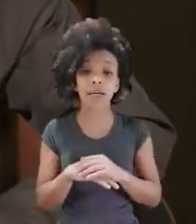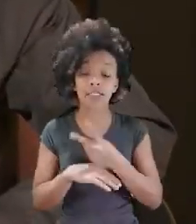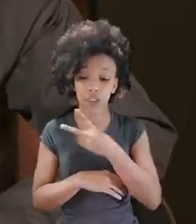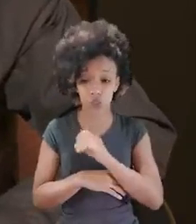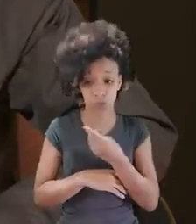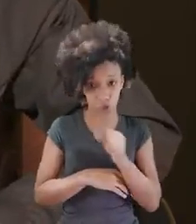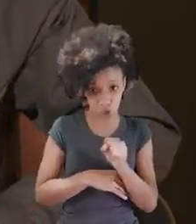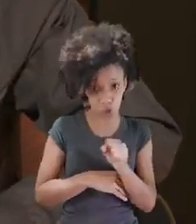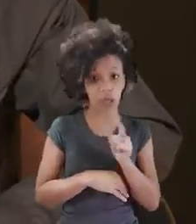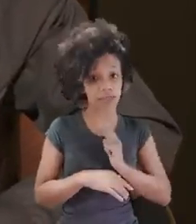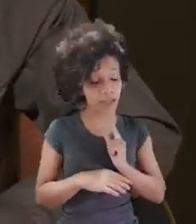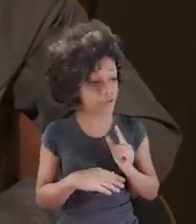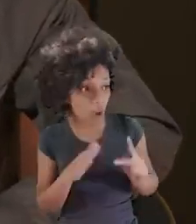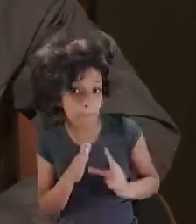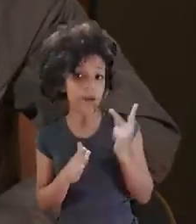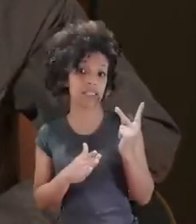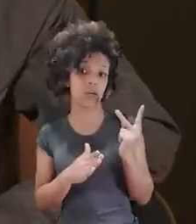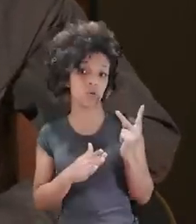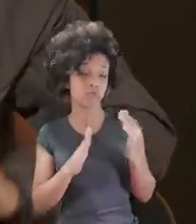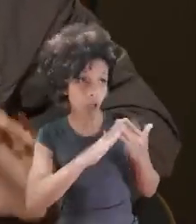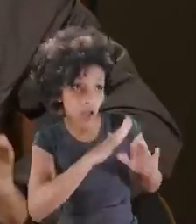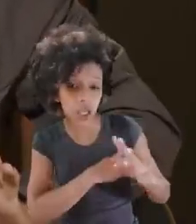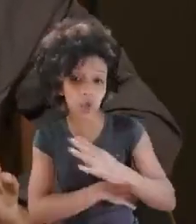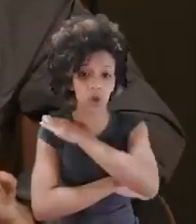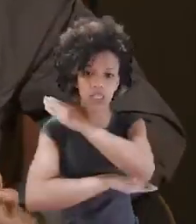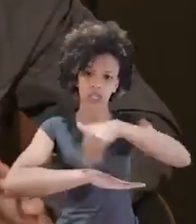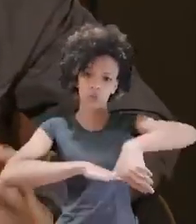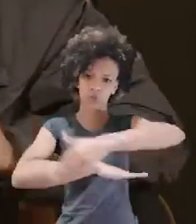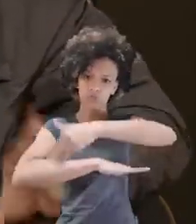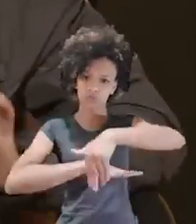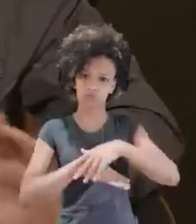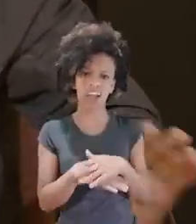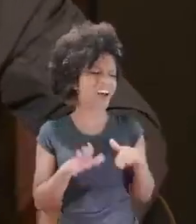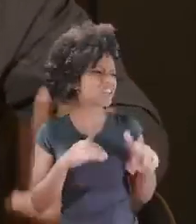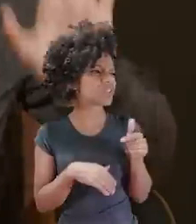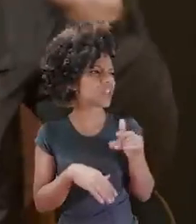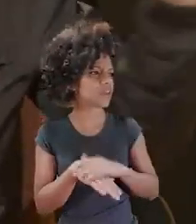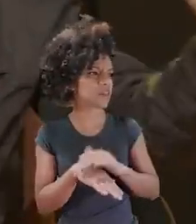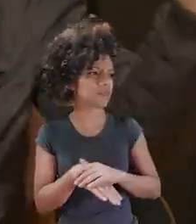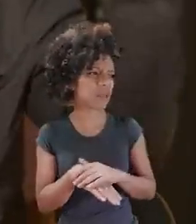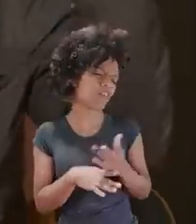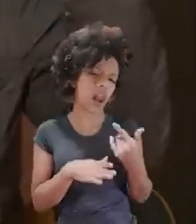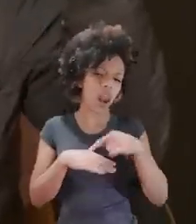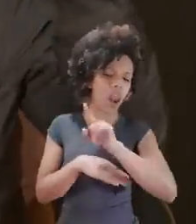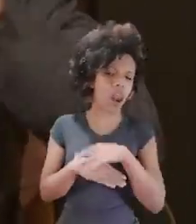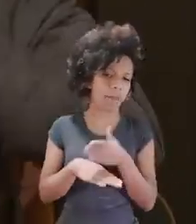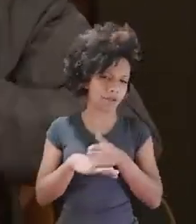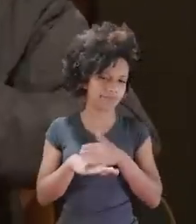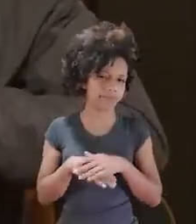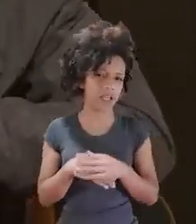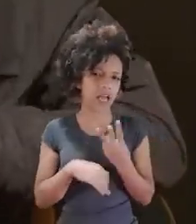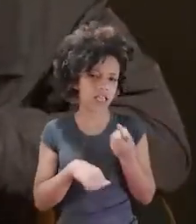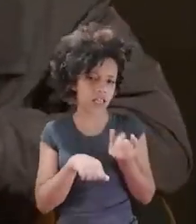2018 teve uma segunda intenção uma segunda intervenção Federal que eu já tive prejuízos Pois é se vez em quando tem nada fazer ele vai lá e testo pessoal